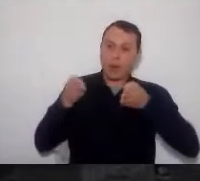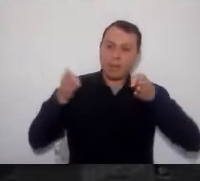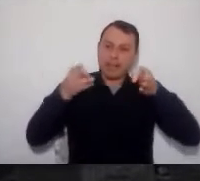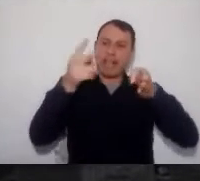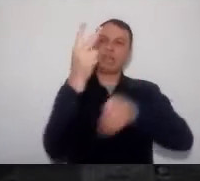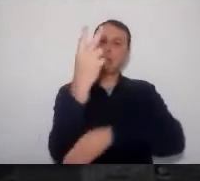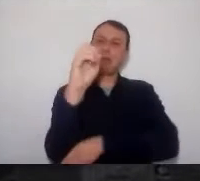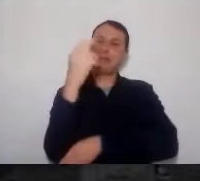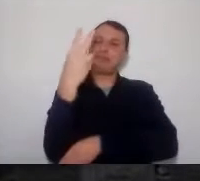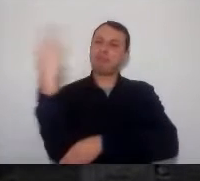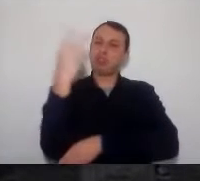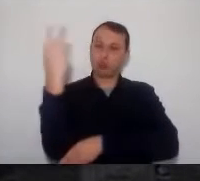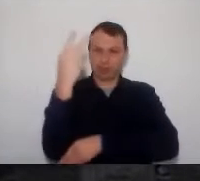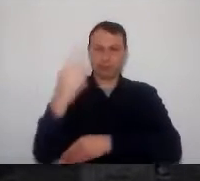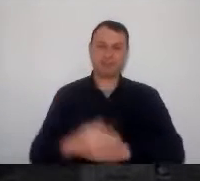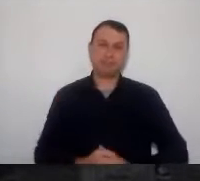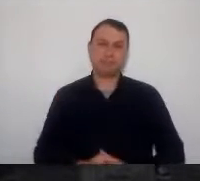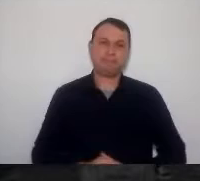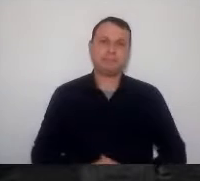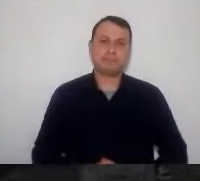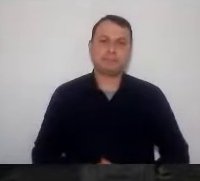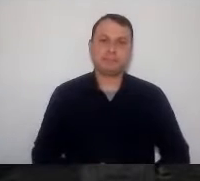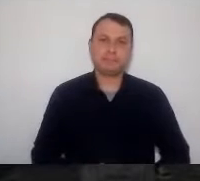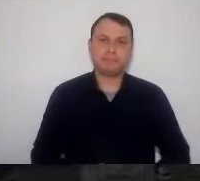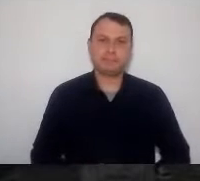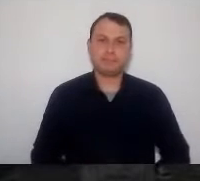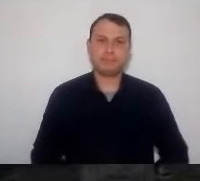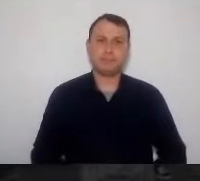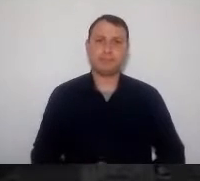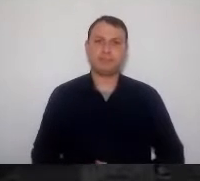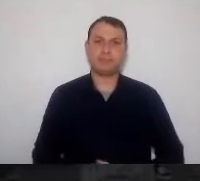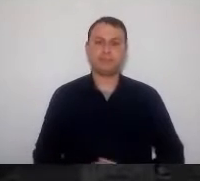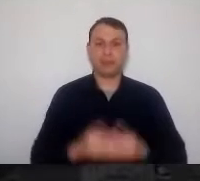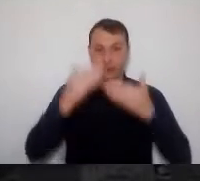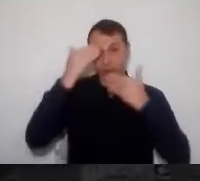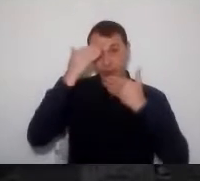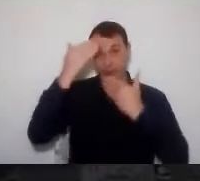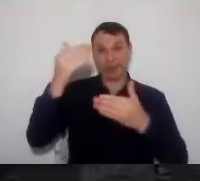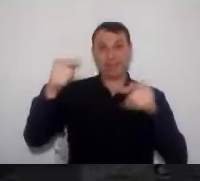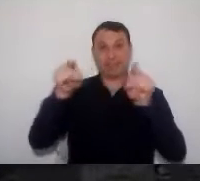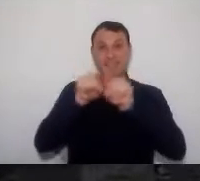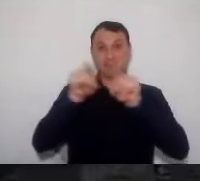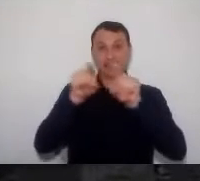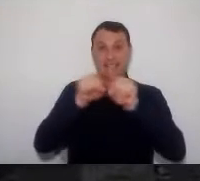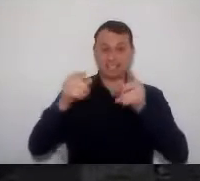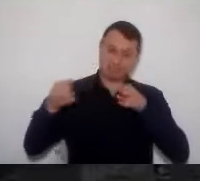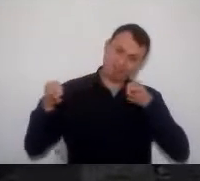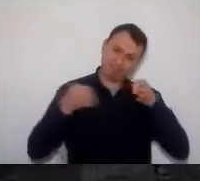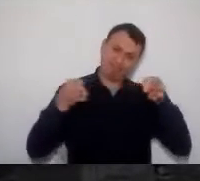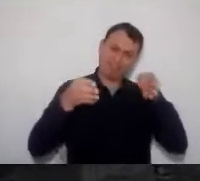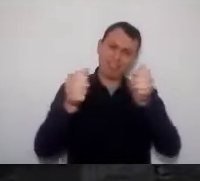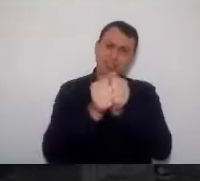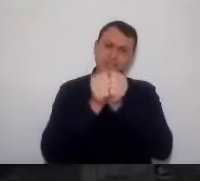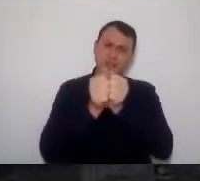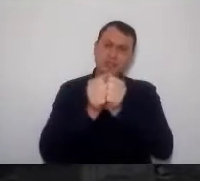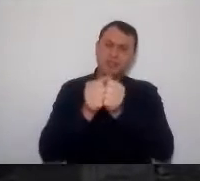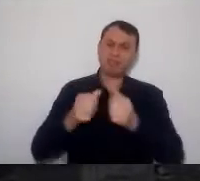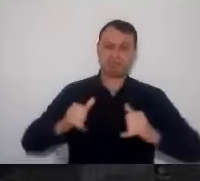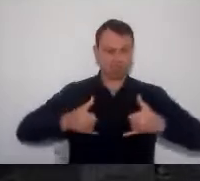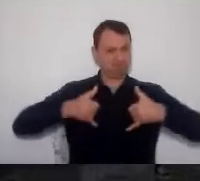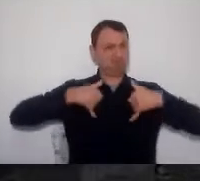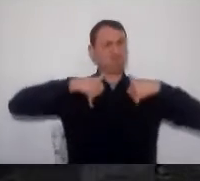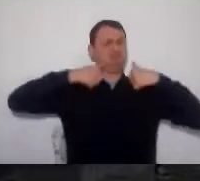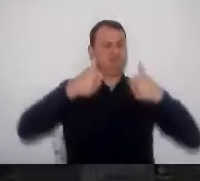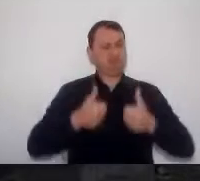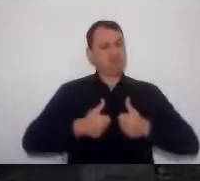2022. Valeu, minha gente. Obrigada também, essa trajetória junto com o senhor nos dá muito orgulho, pode